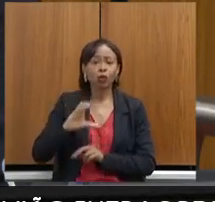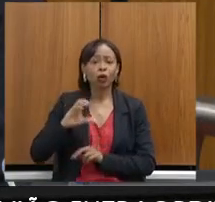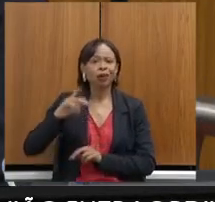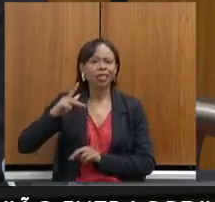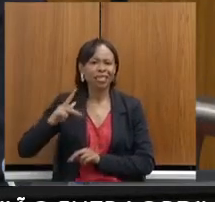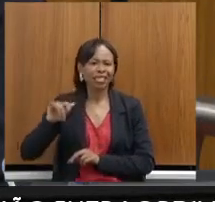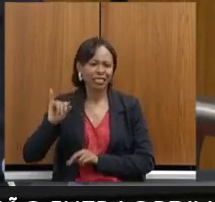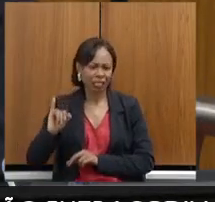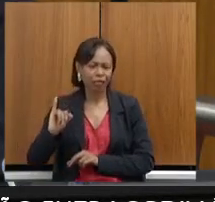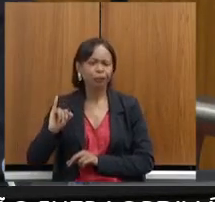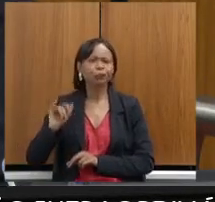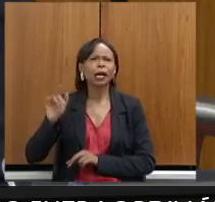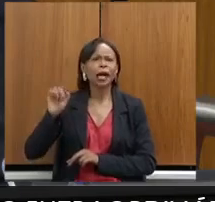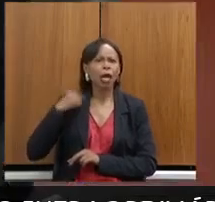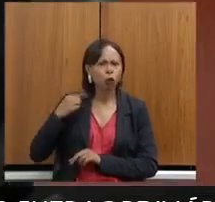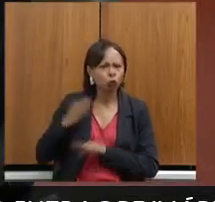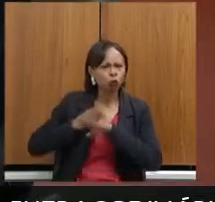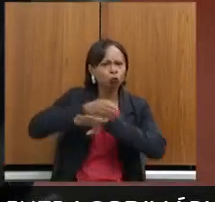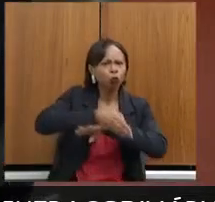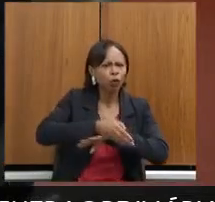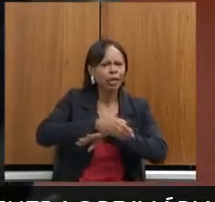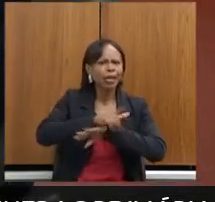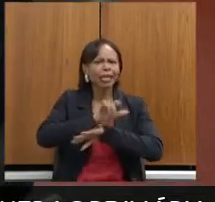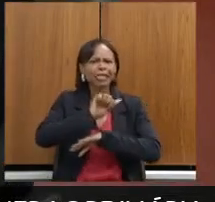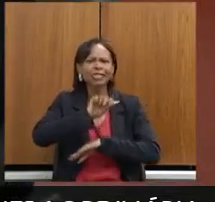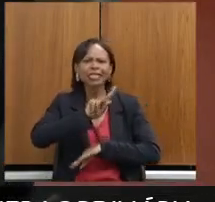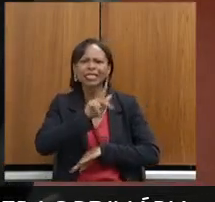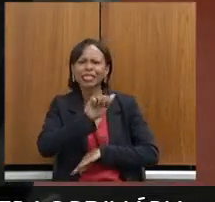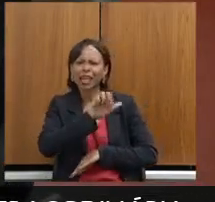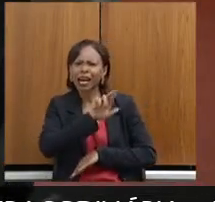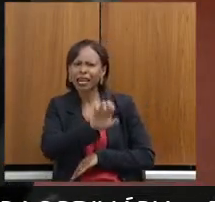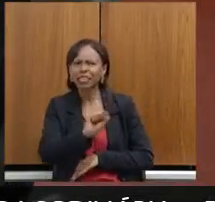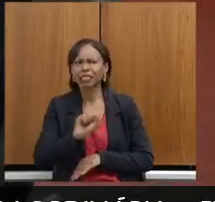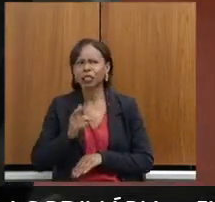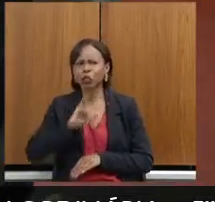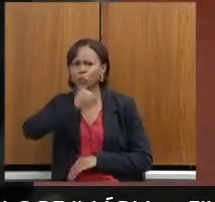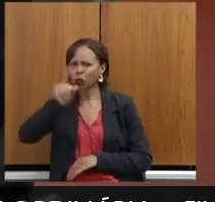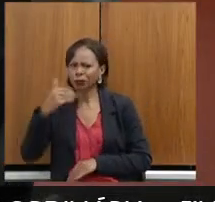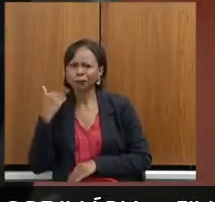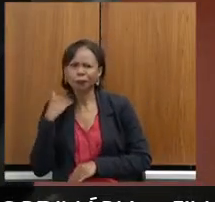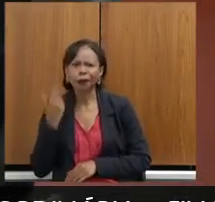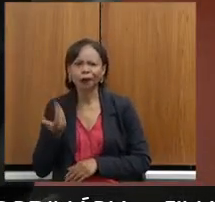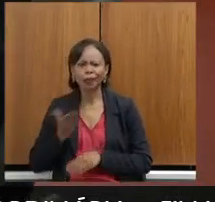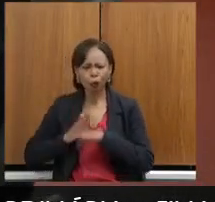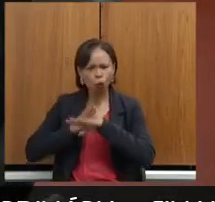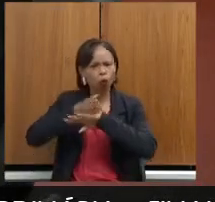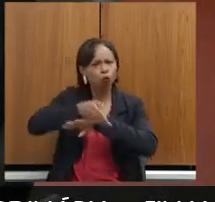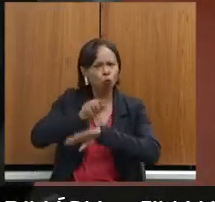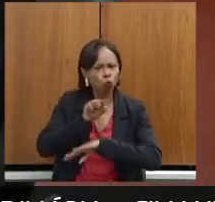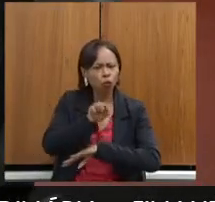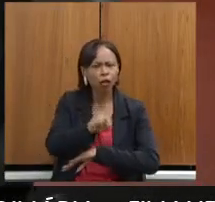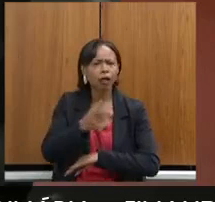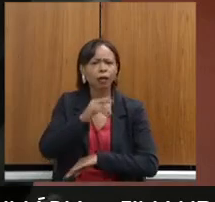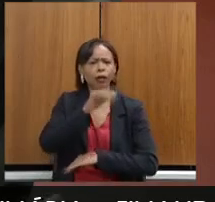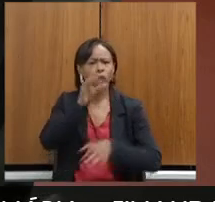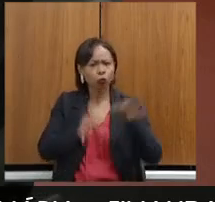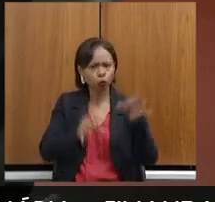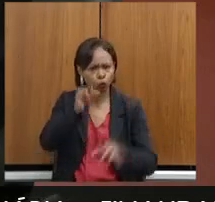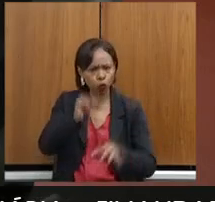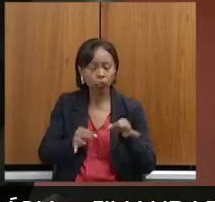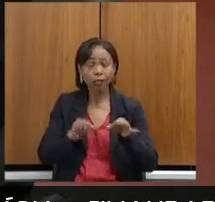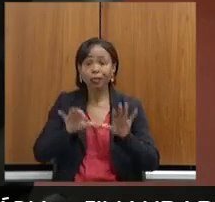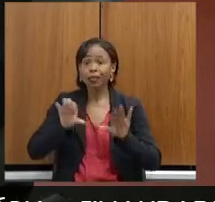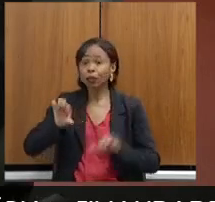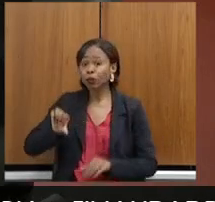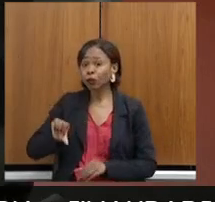lá em Linhares fui na delegacia em Juiz de Fora fui no juiz noventa